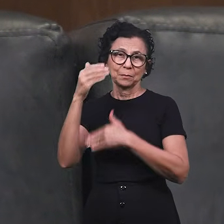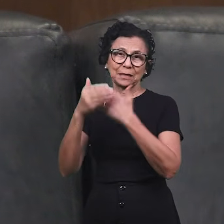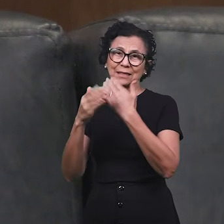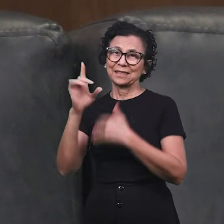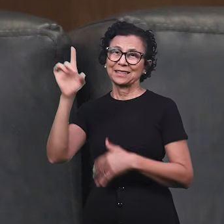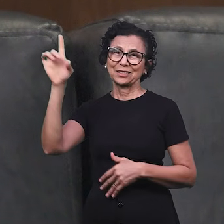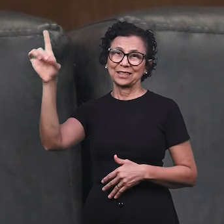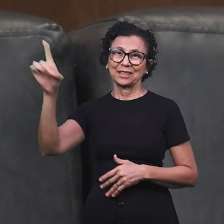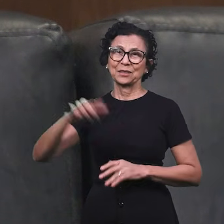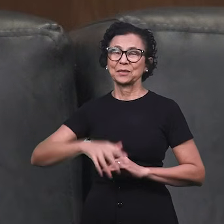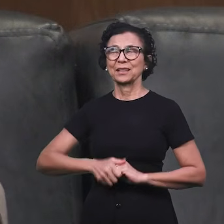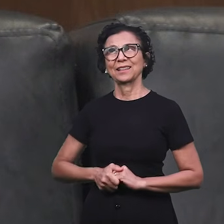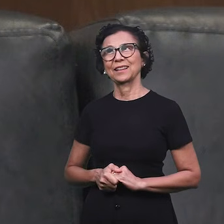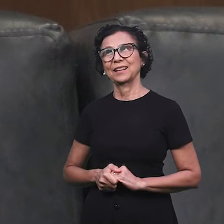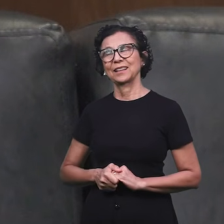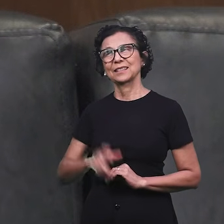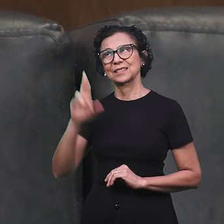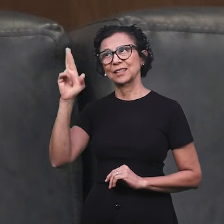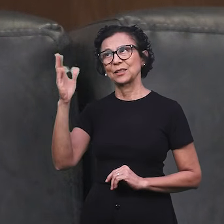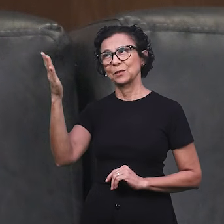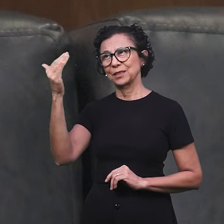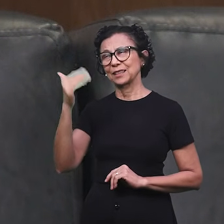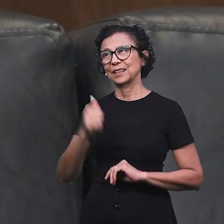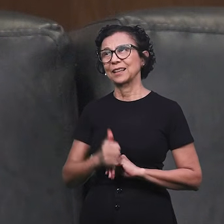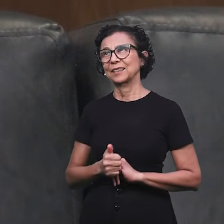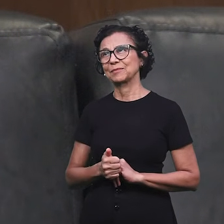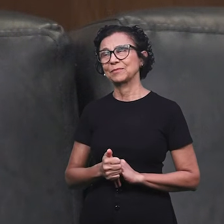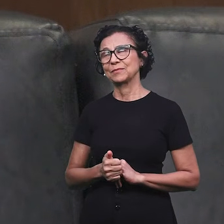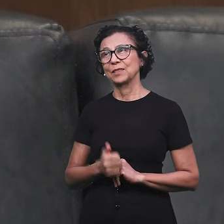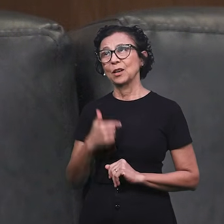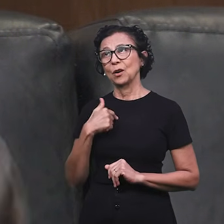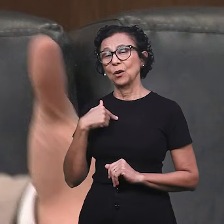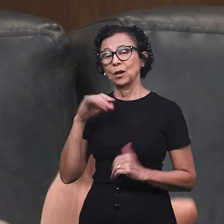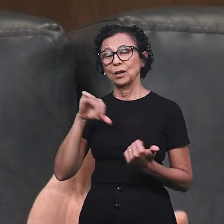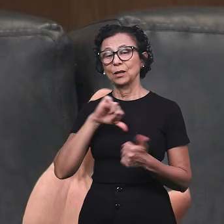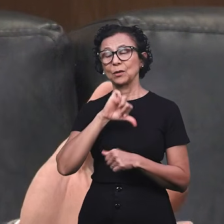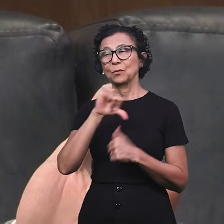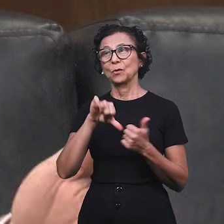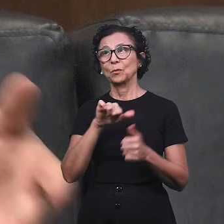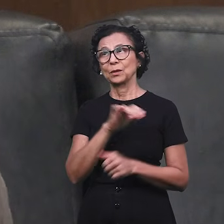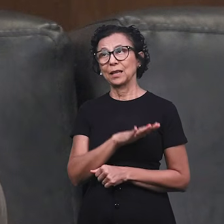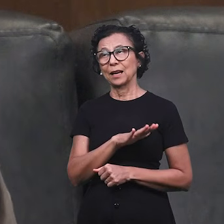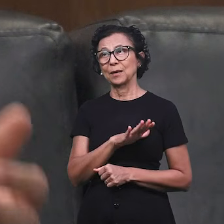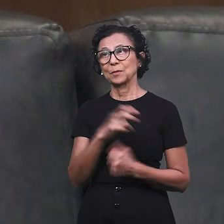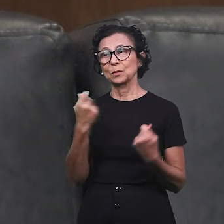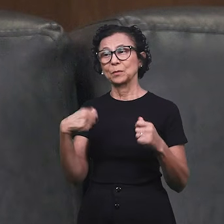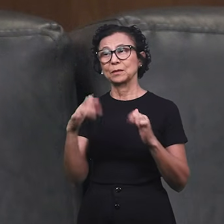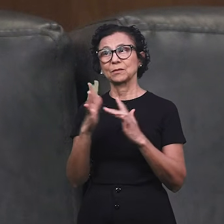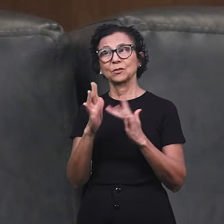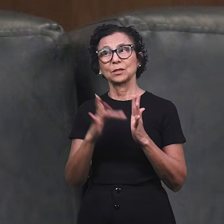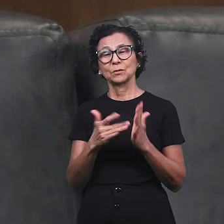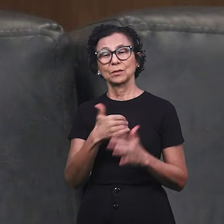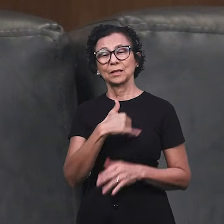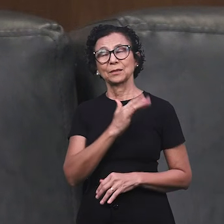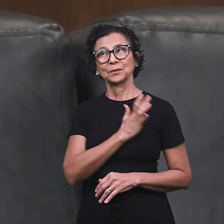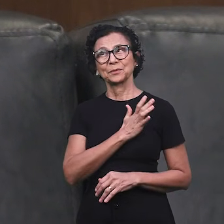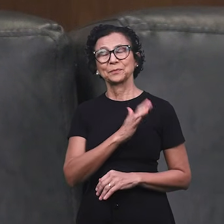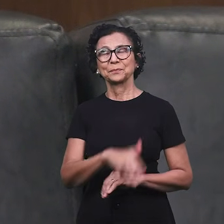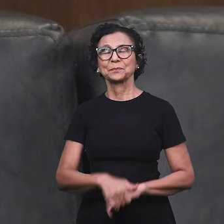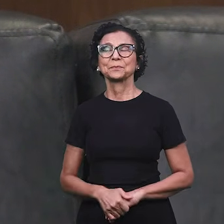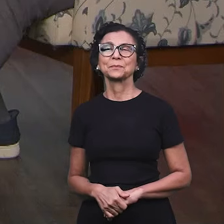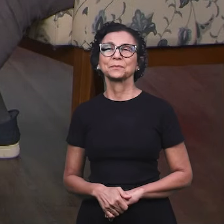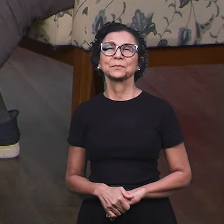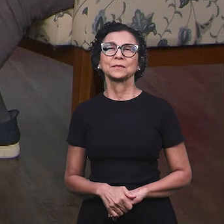Deus, você pode se adaptar agora e fazer assim, agora eu quero que o Senhor entre na minha casa. Bom, Eu vou mudar meu projeto, mas eu quero Jesus dentro da minha família. muito